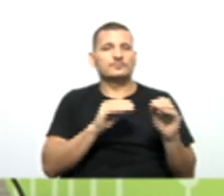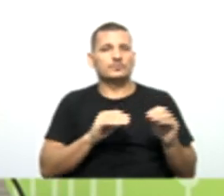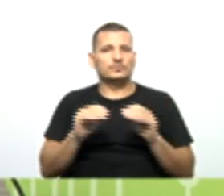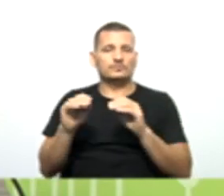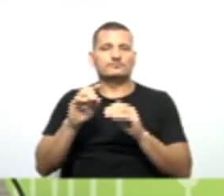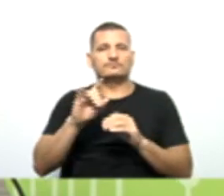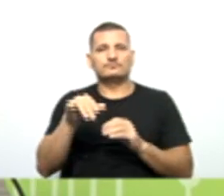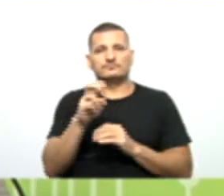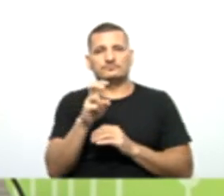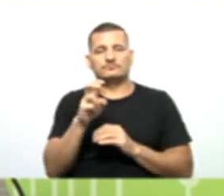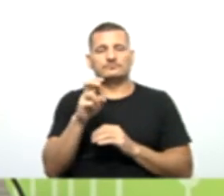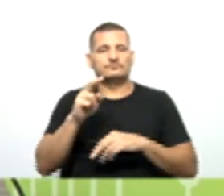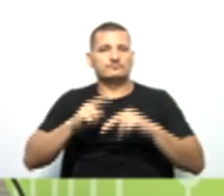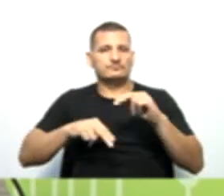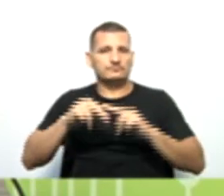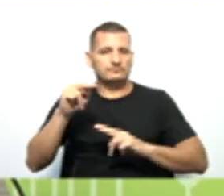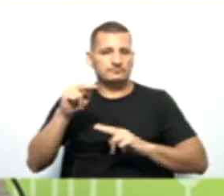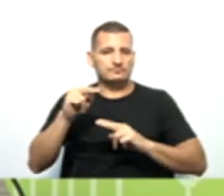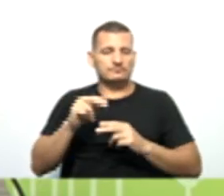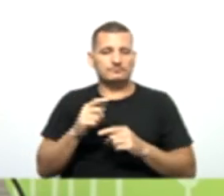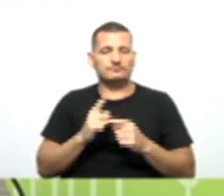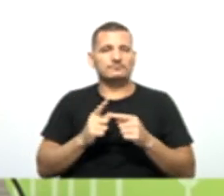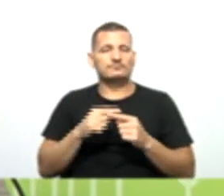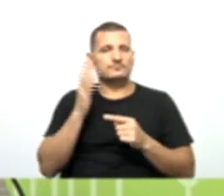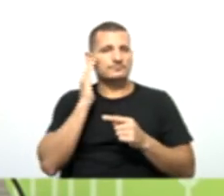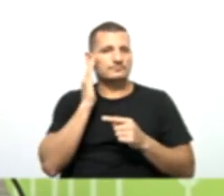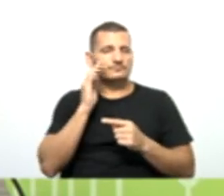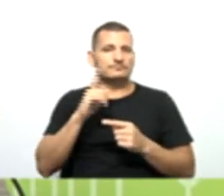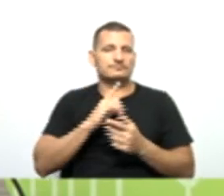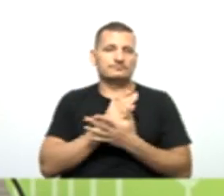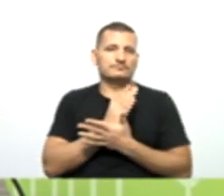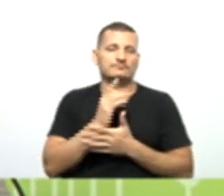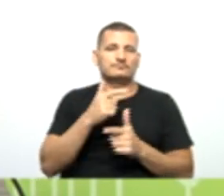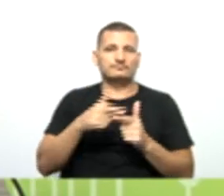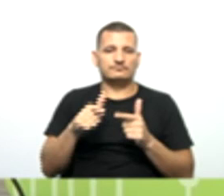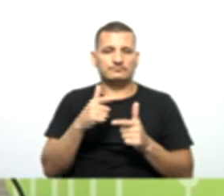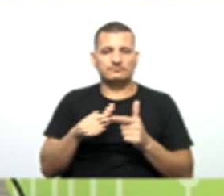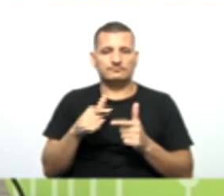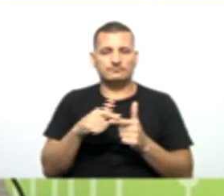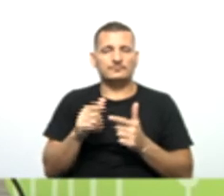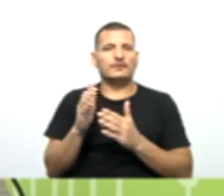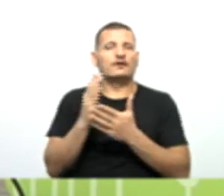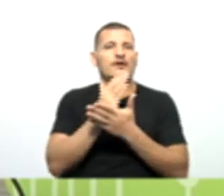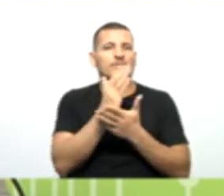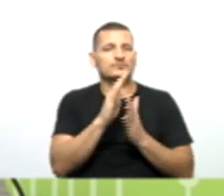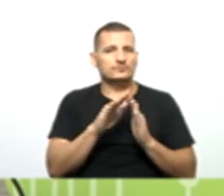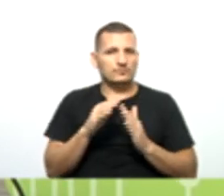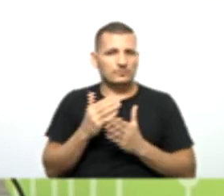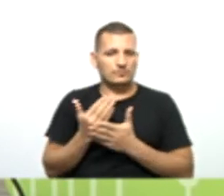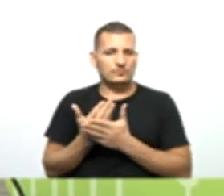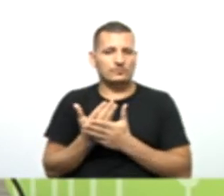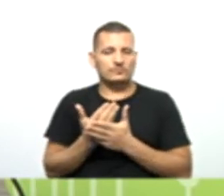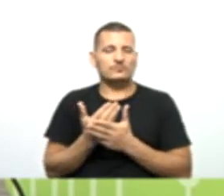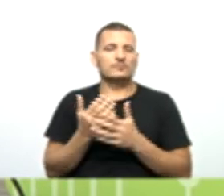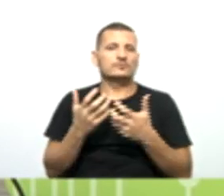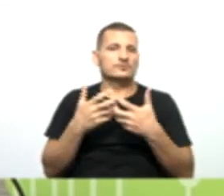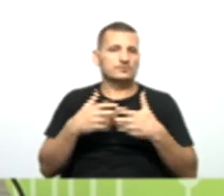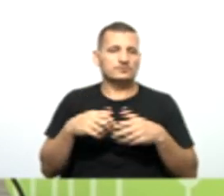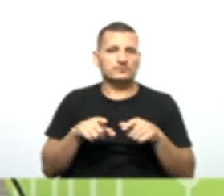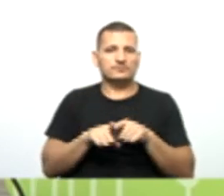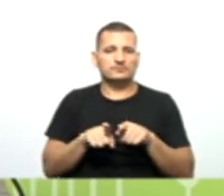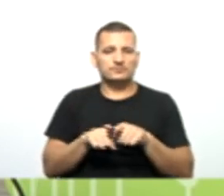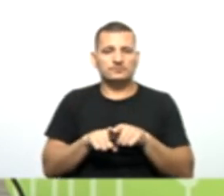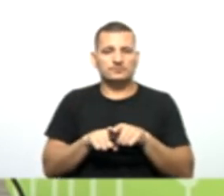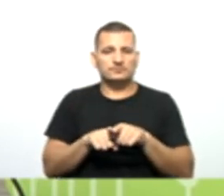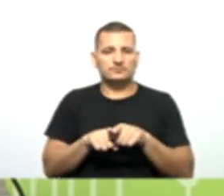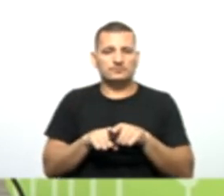dia 5/6, porque a gente sabe aí que teve alguns problemas em algumas escolas e também no próprio Instituto Federal para